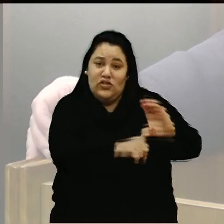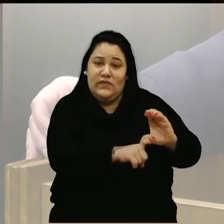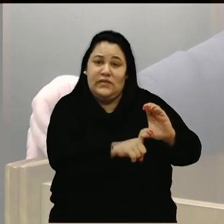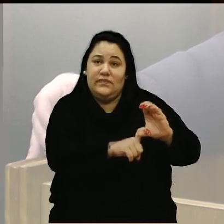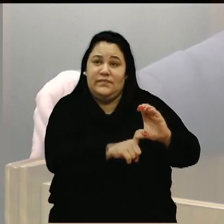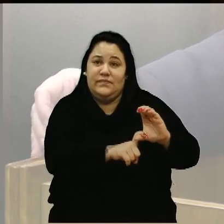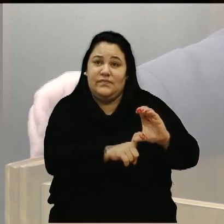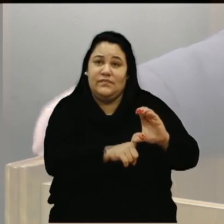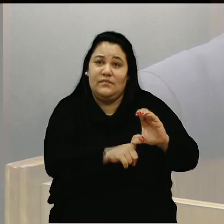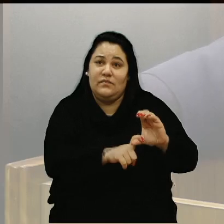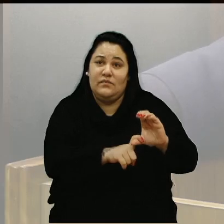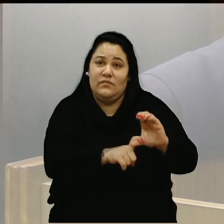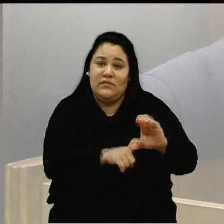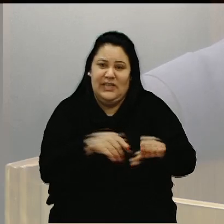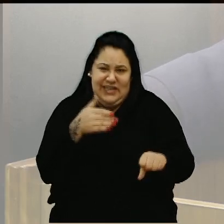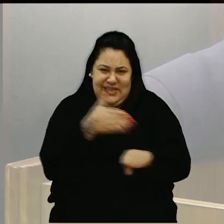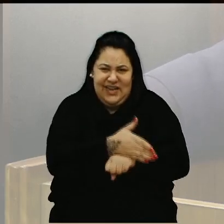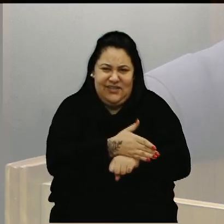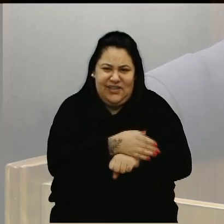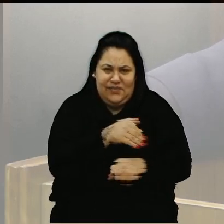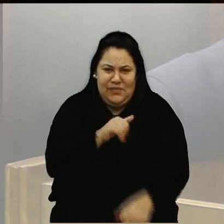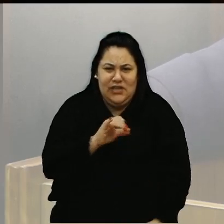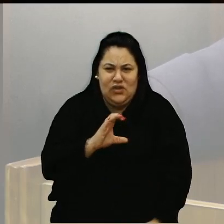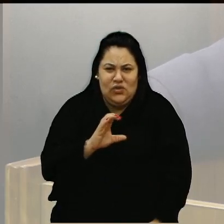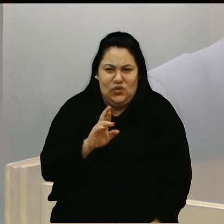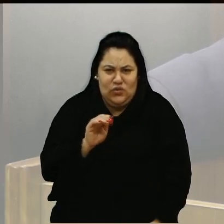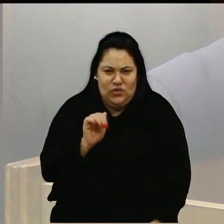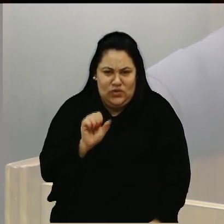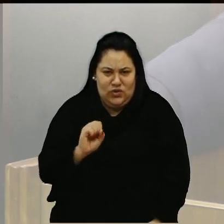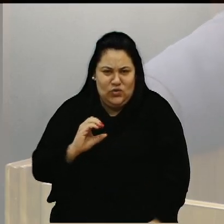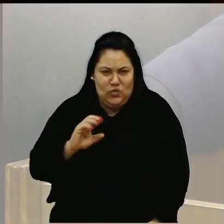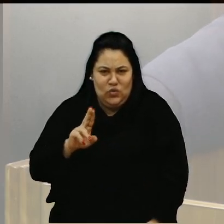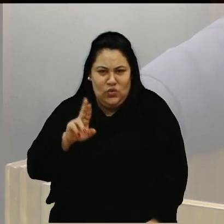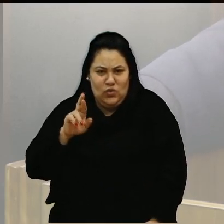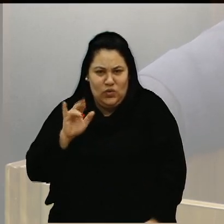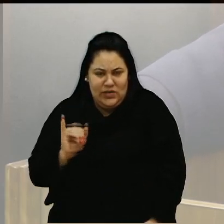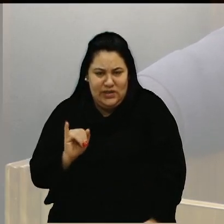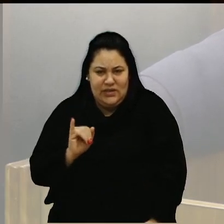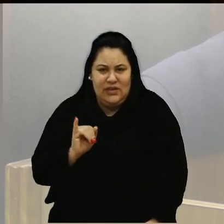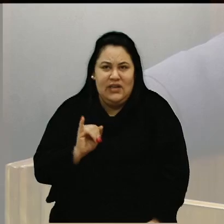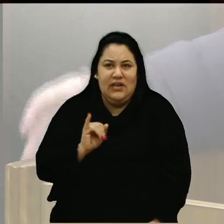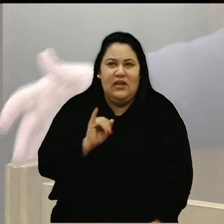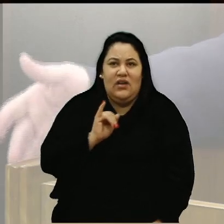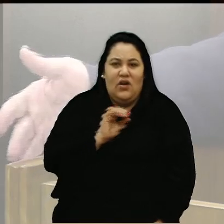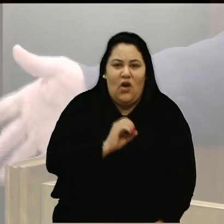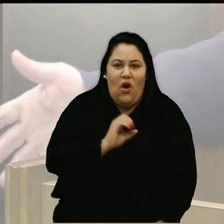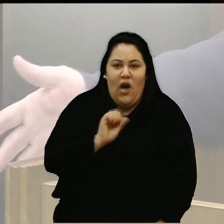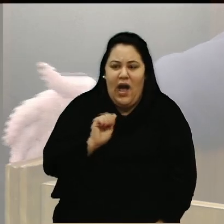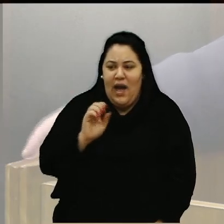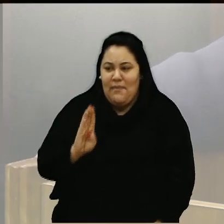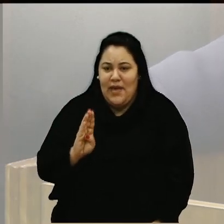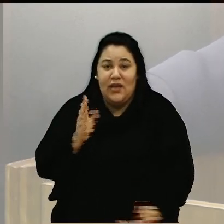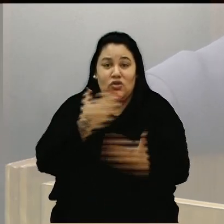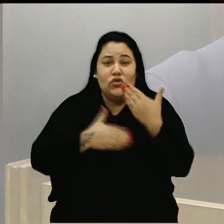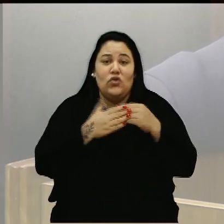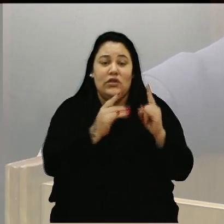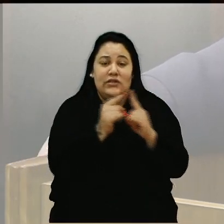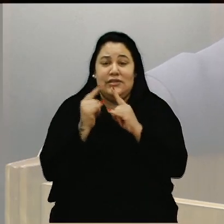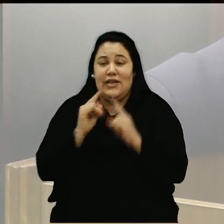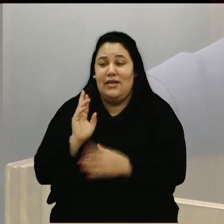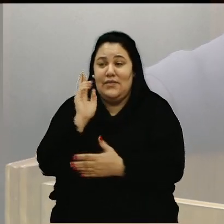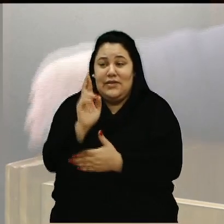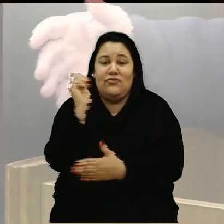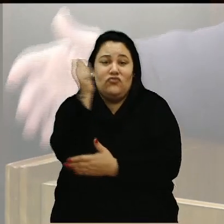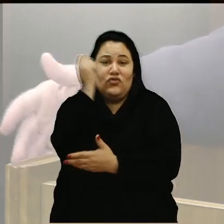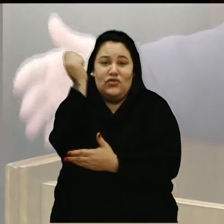entraram com amicus curiae, é essa a expressão, né? A OAB e mais entidades, todas as entidades representativas do Rio Grande do